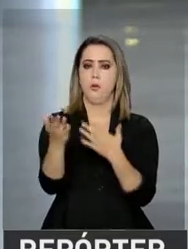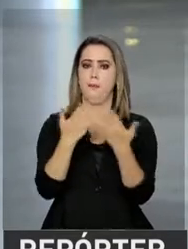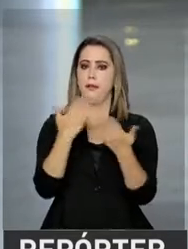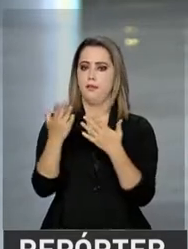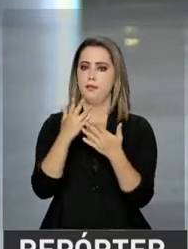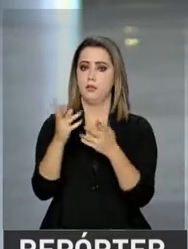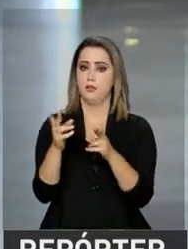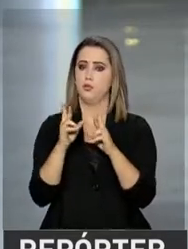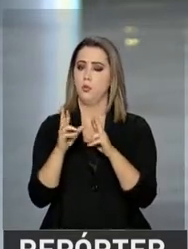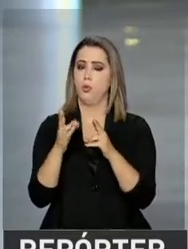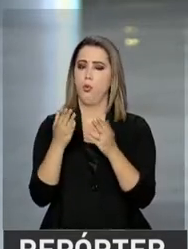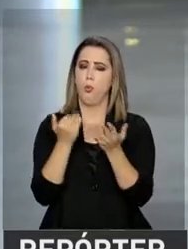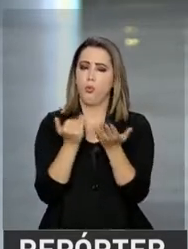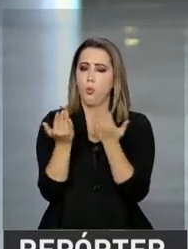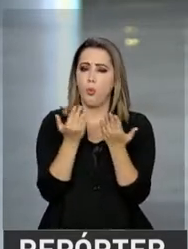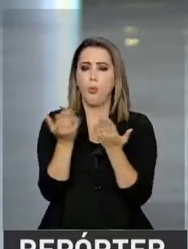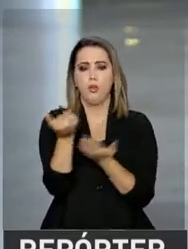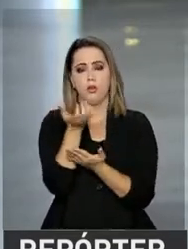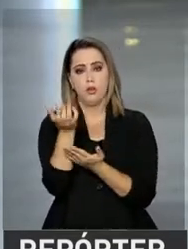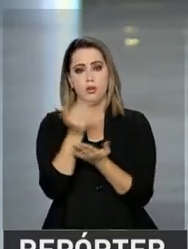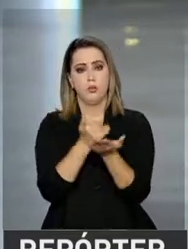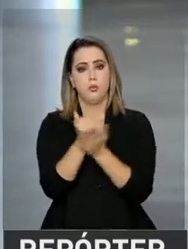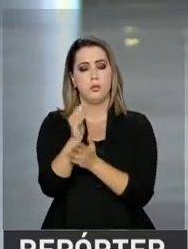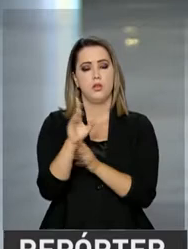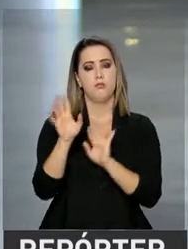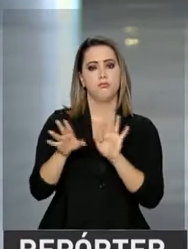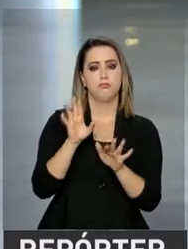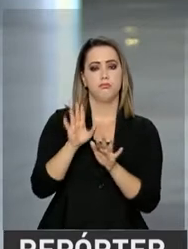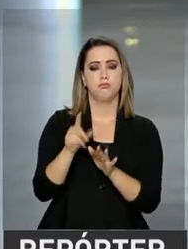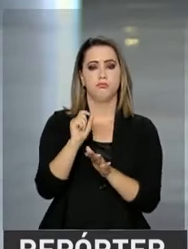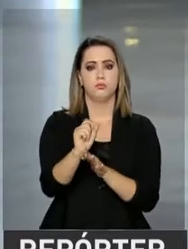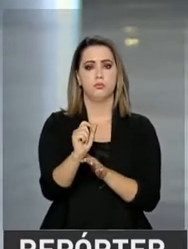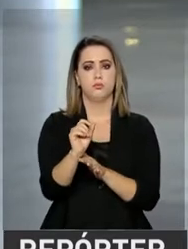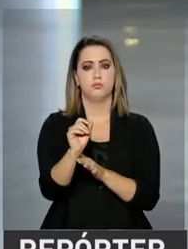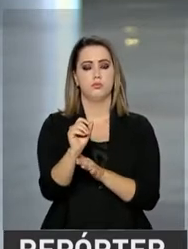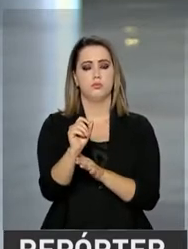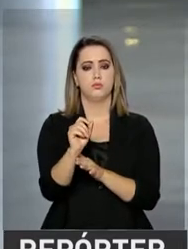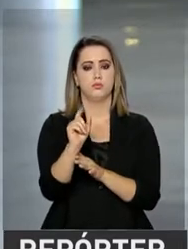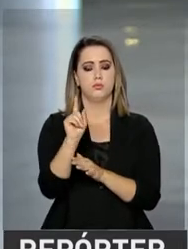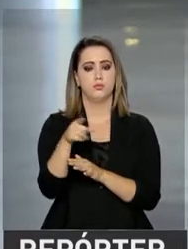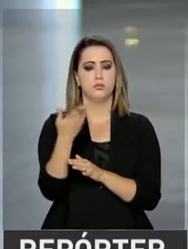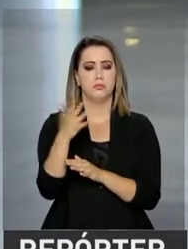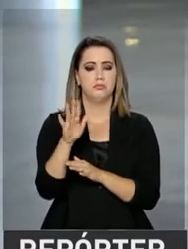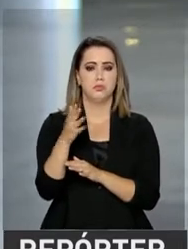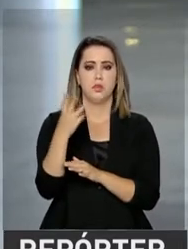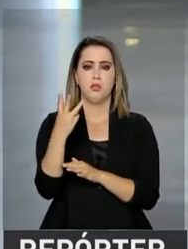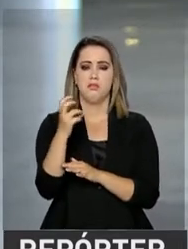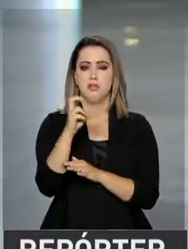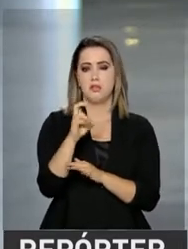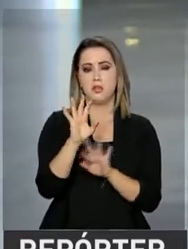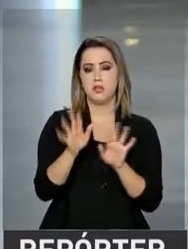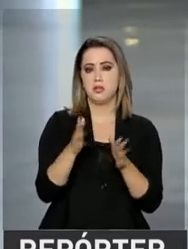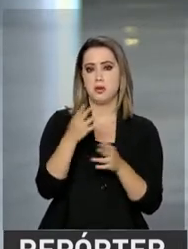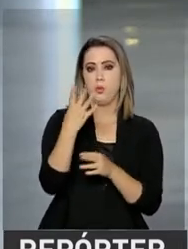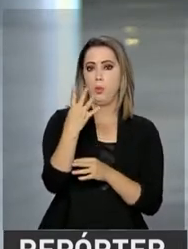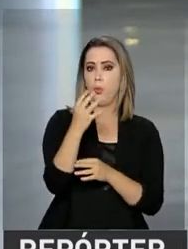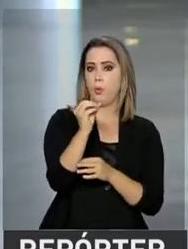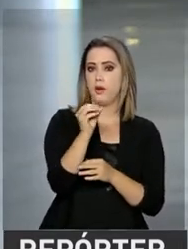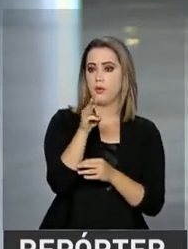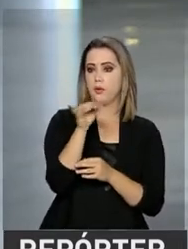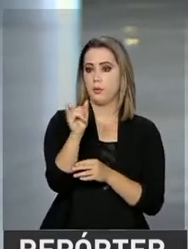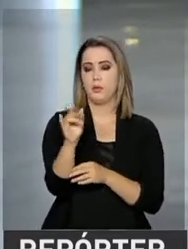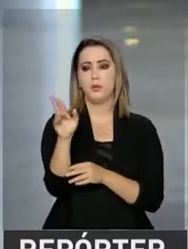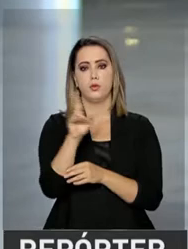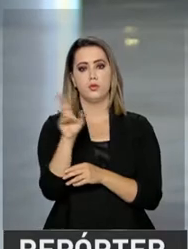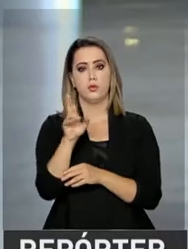originais iniciais de saques das contas inativas do fgts que giravam entre 35 e 40 bilhões